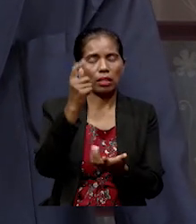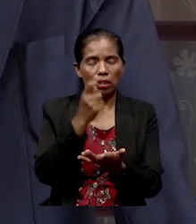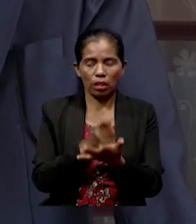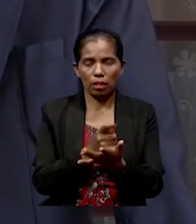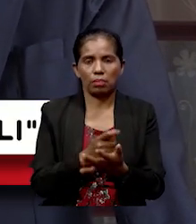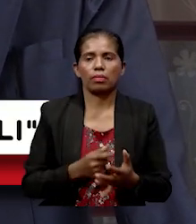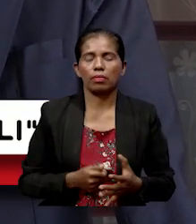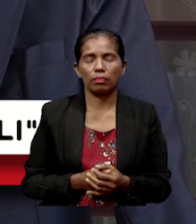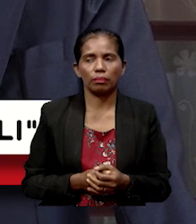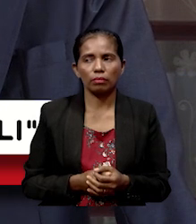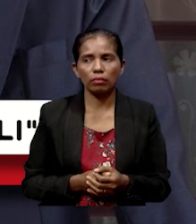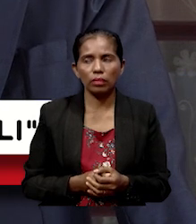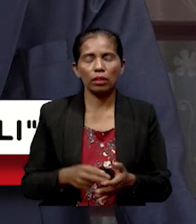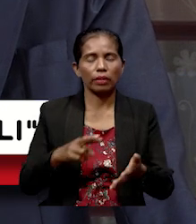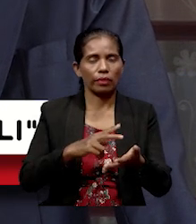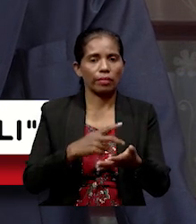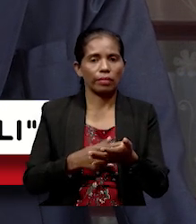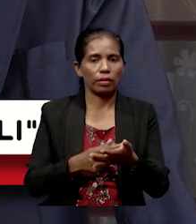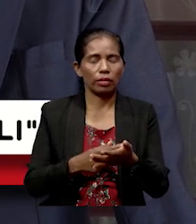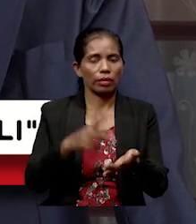atinge, verificado tem uma